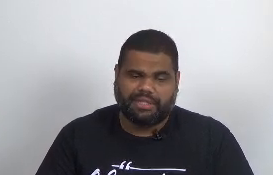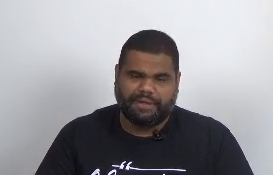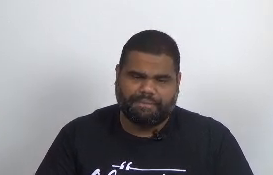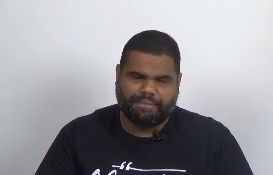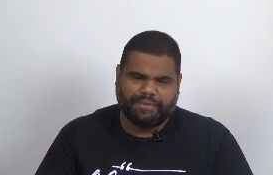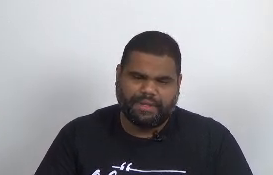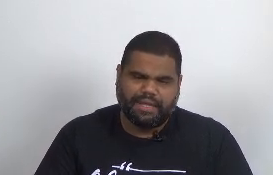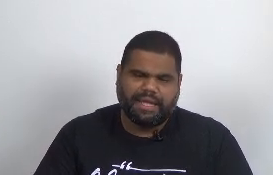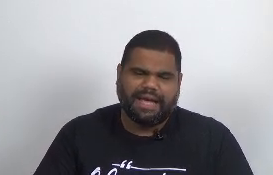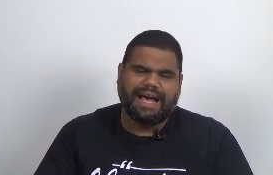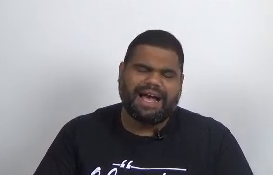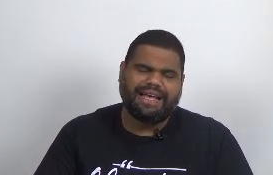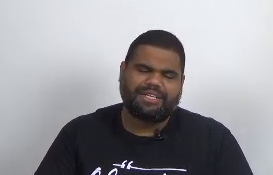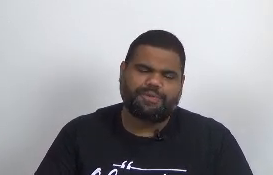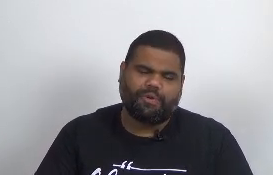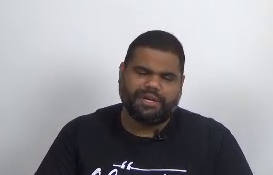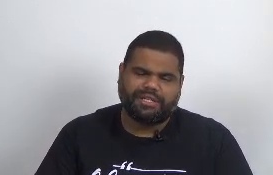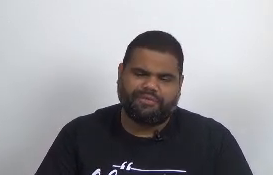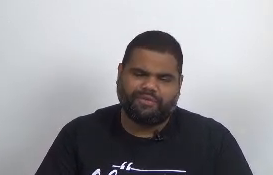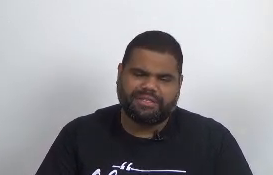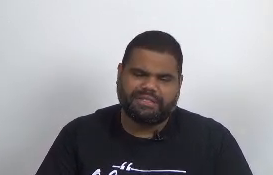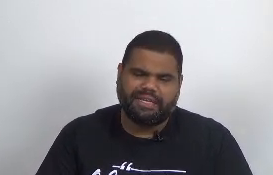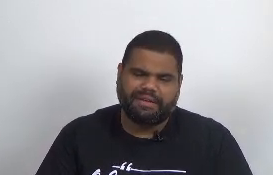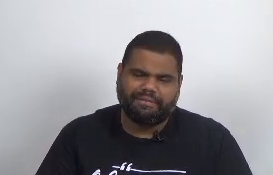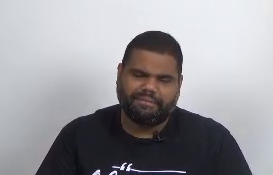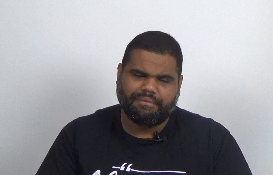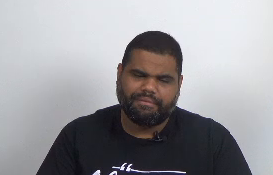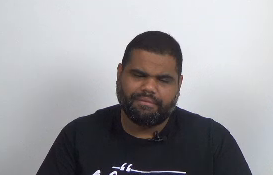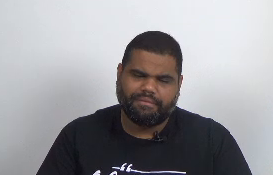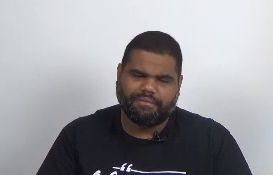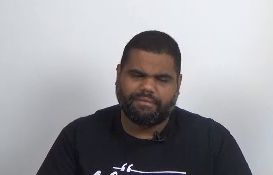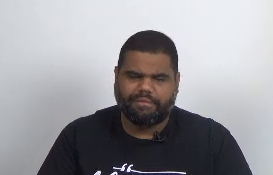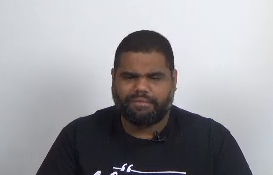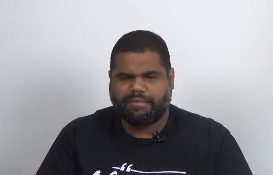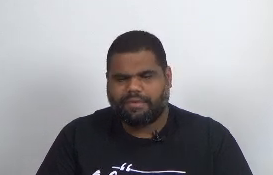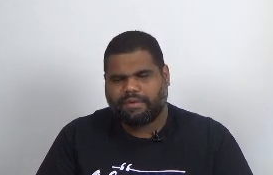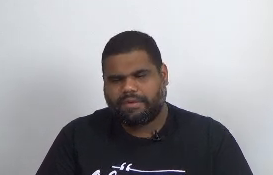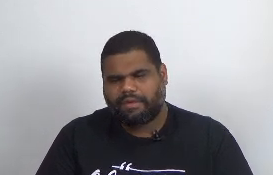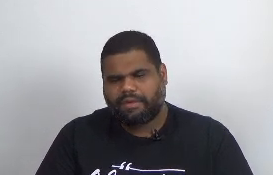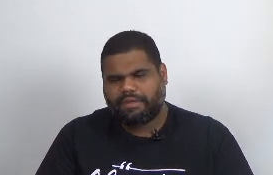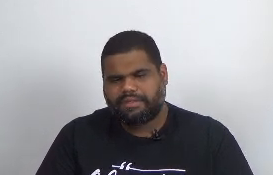analisarmos o item, a resposta for sim,